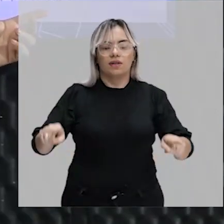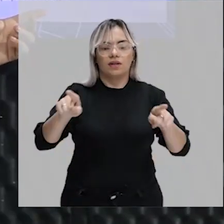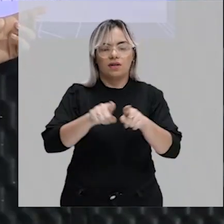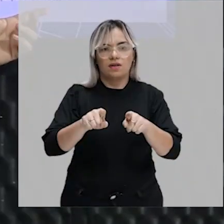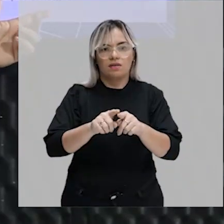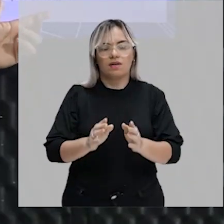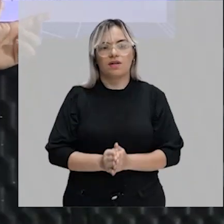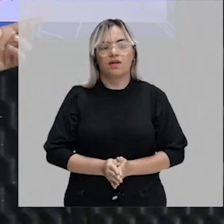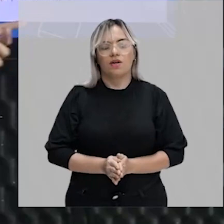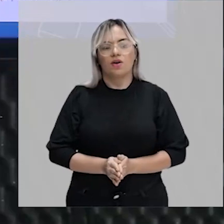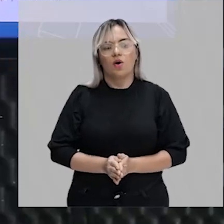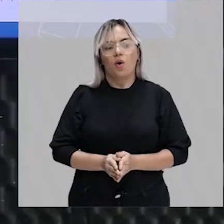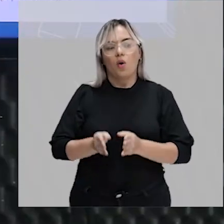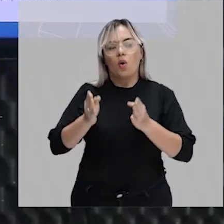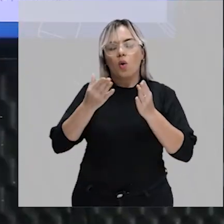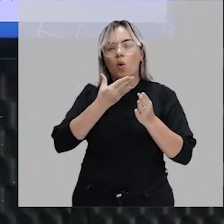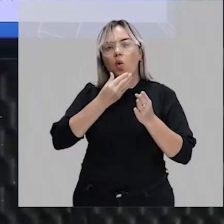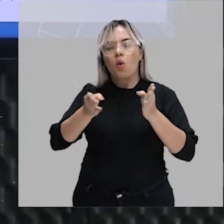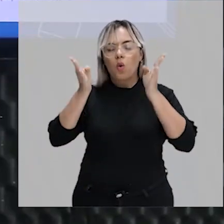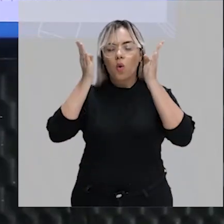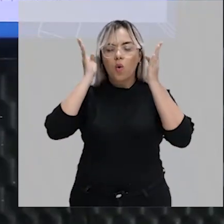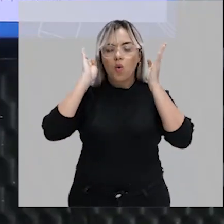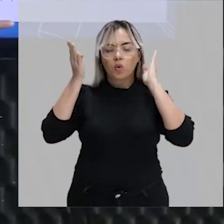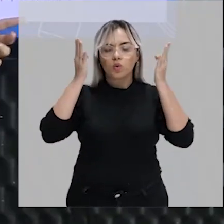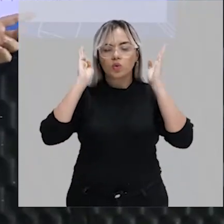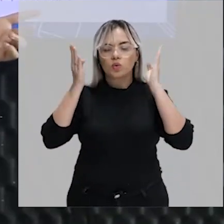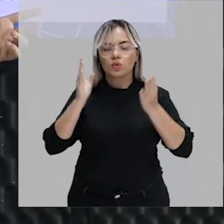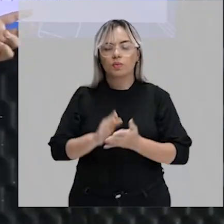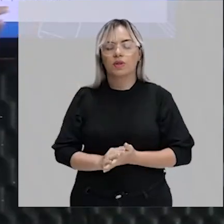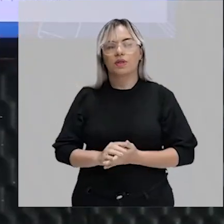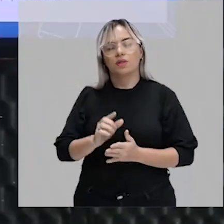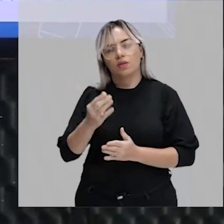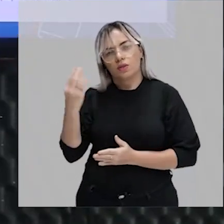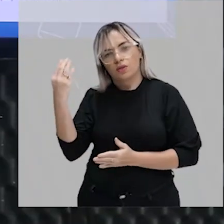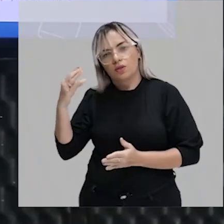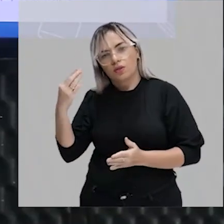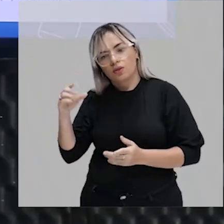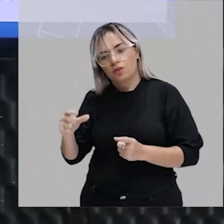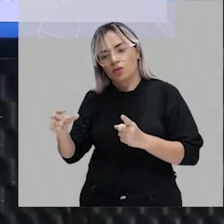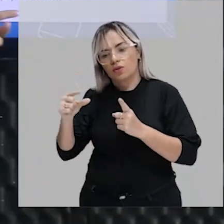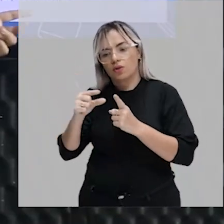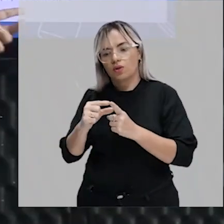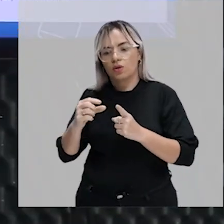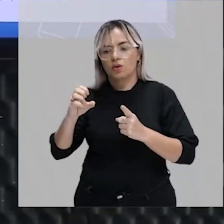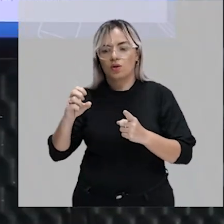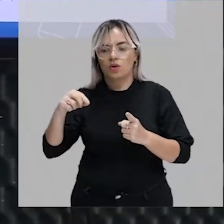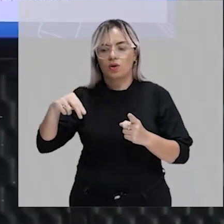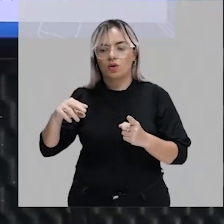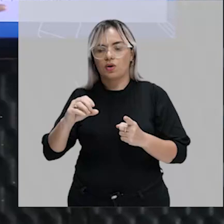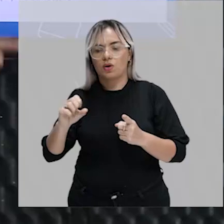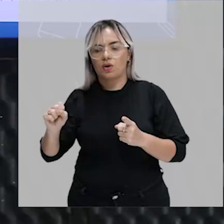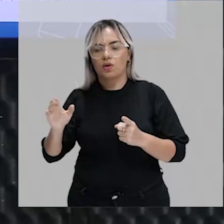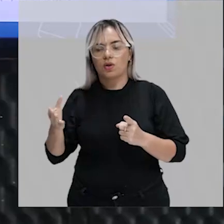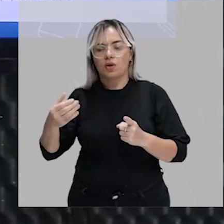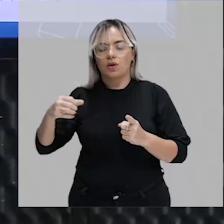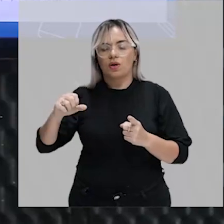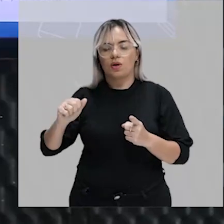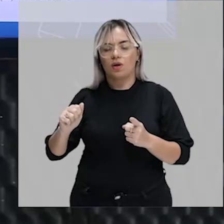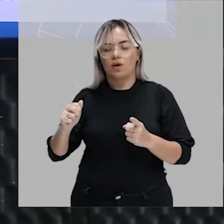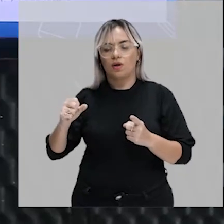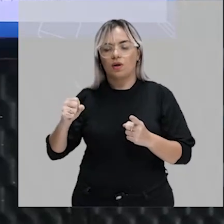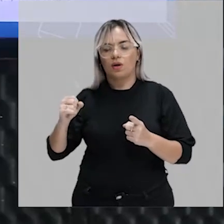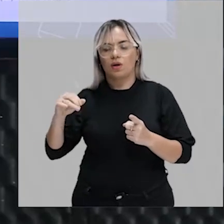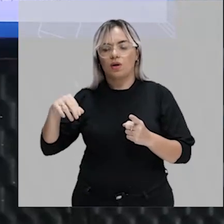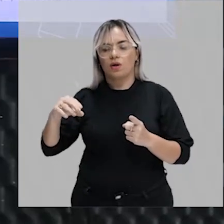Equus asinus. Então, veja, o nome científico, pessoal, é diferente, tá? Significa dizer que eles são de espécies